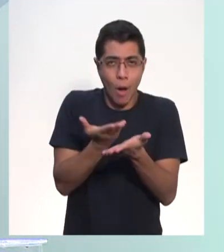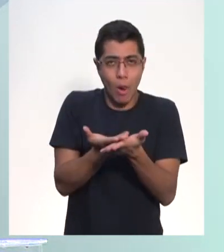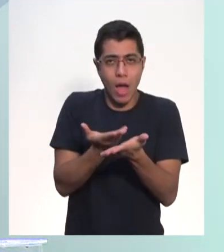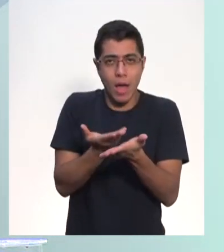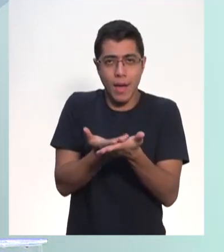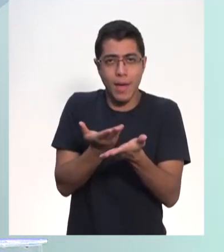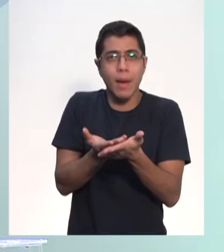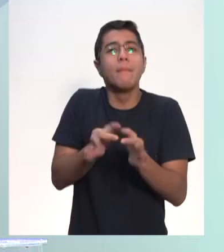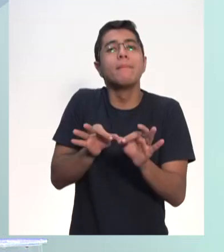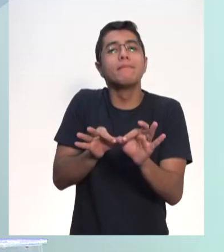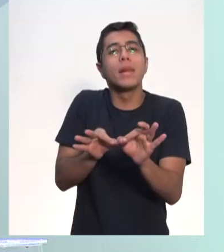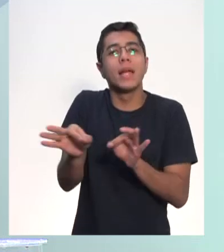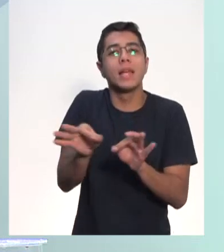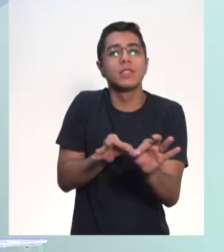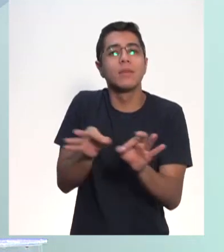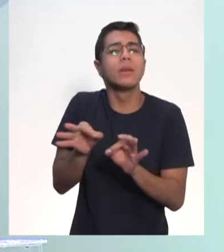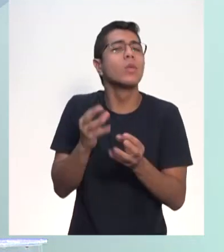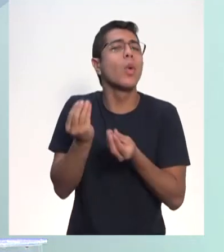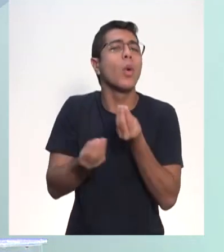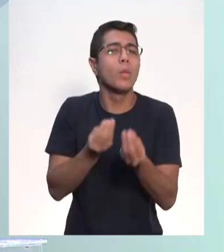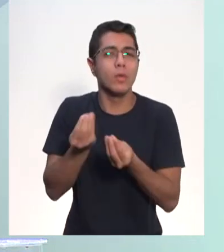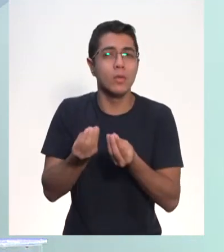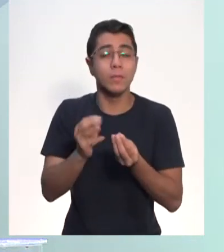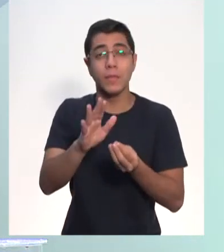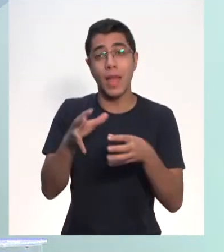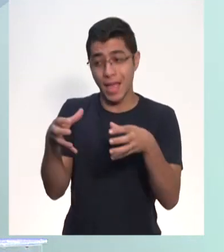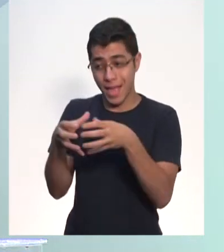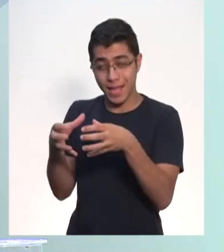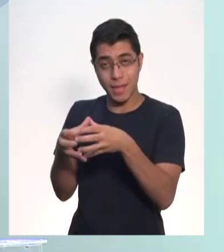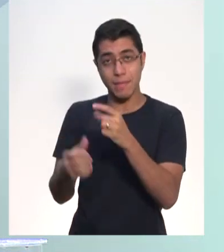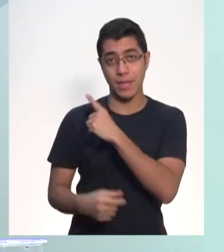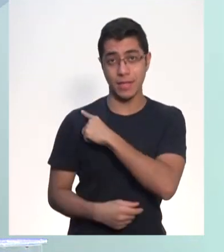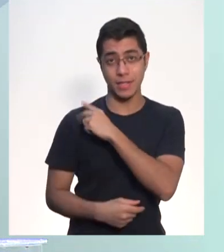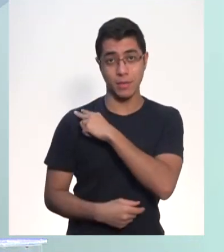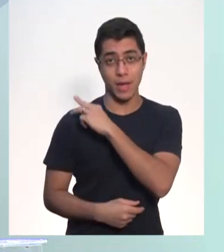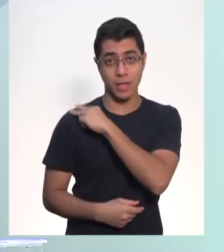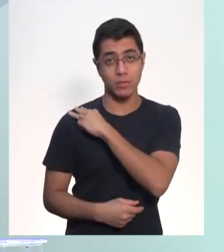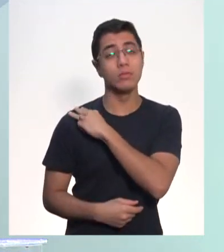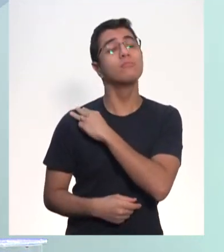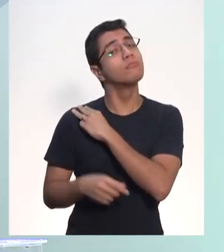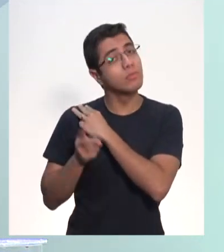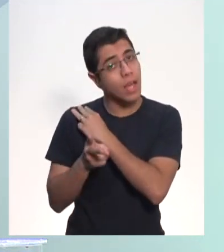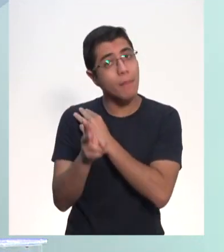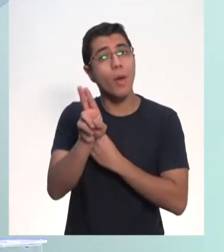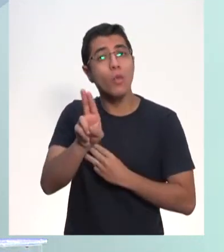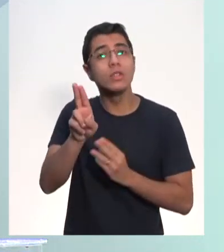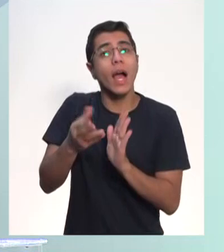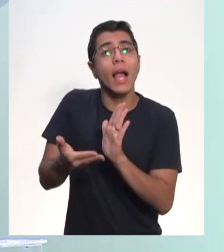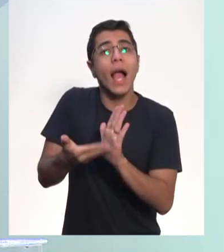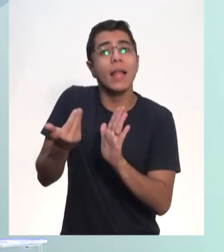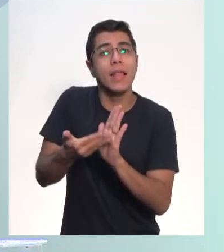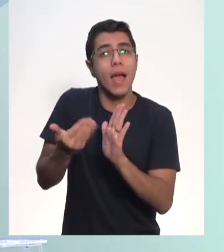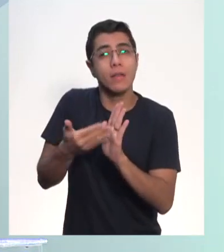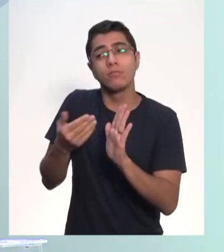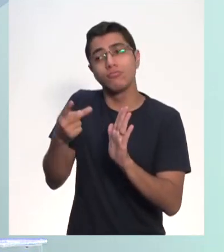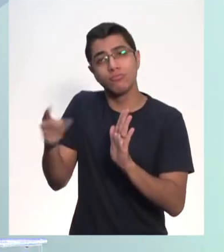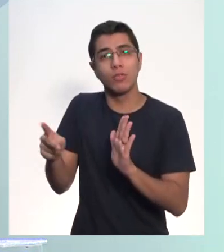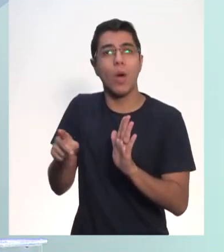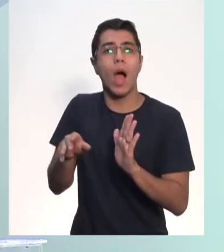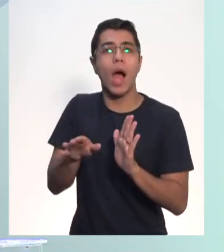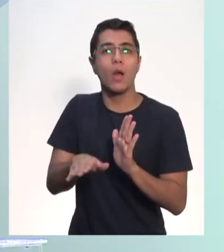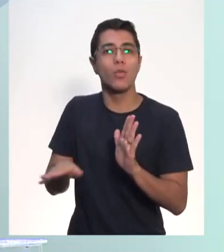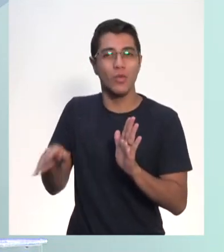chamam a atenção também para a utilização do caderno do aluno, porque é um recurso que os alunos têm em mãos nesse momento e